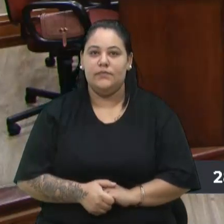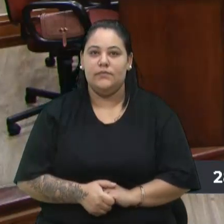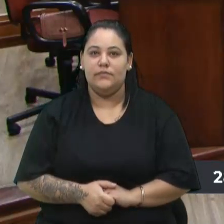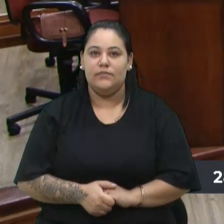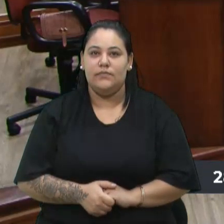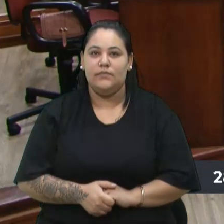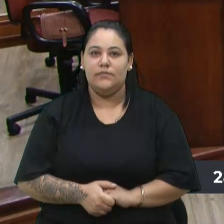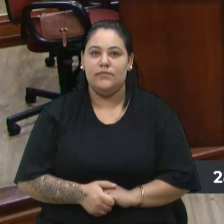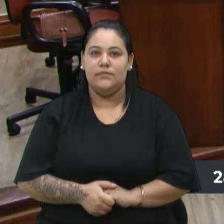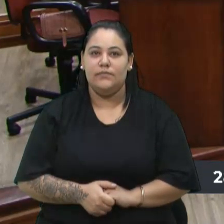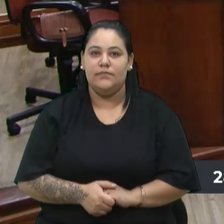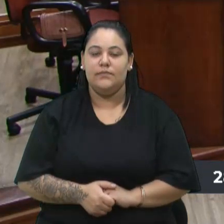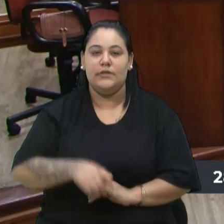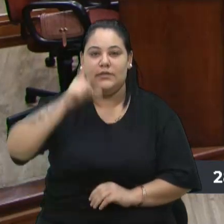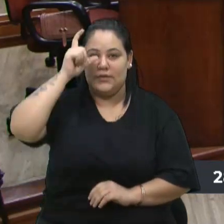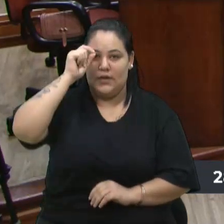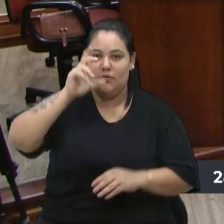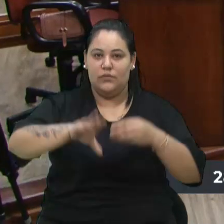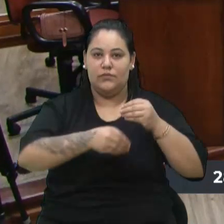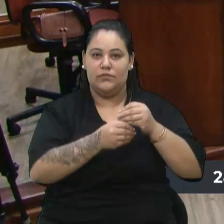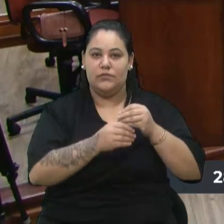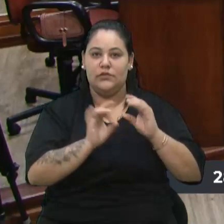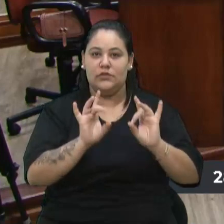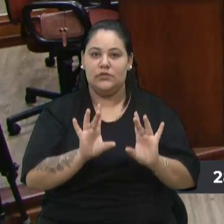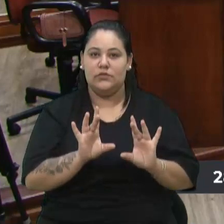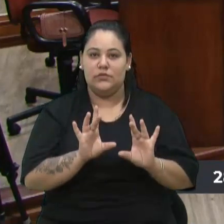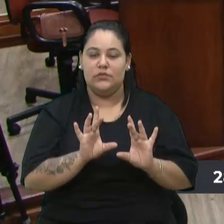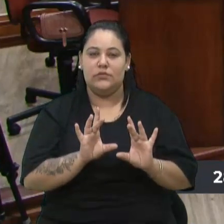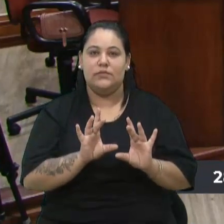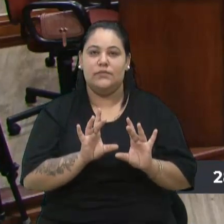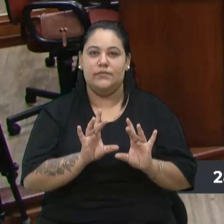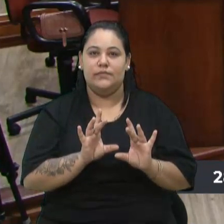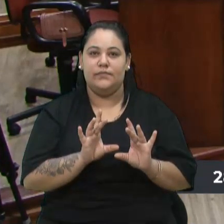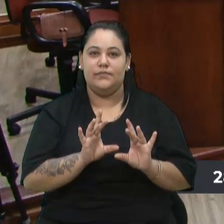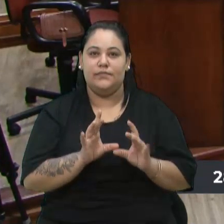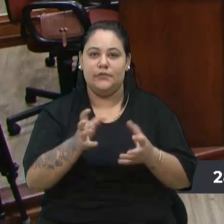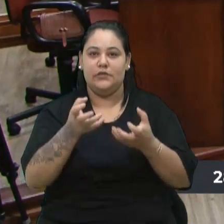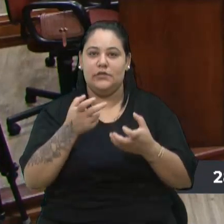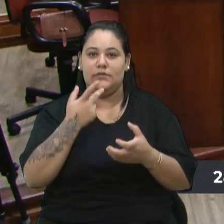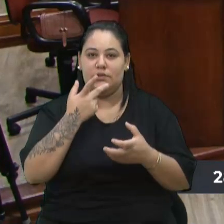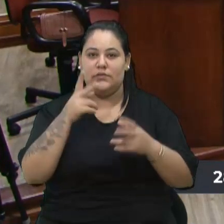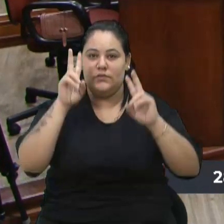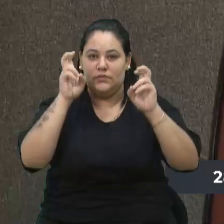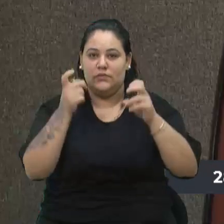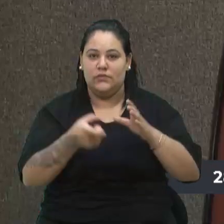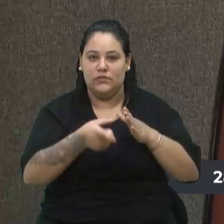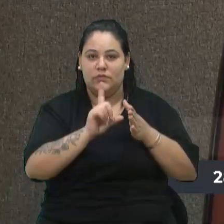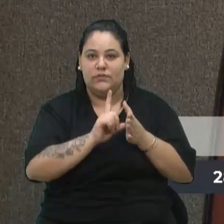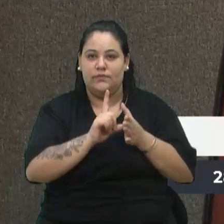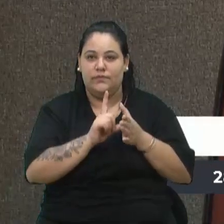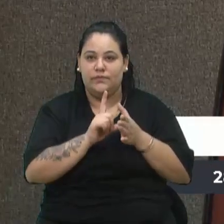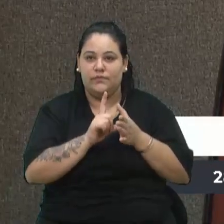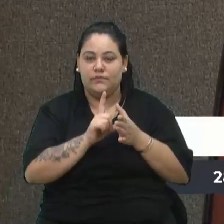Obrigado, Bortola, mas eu gostaria de retomar o assunto anterior, Bortola,